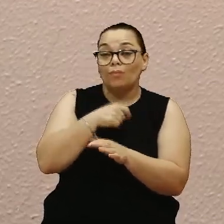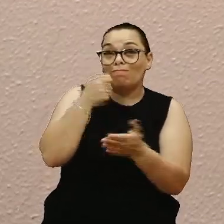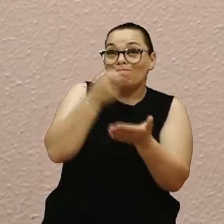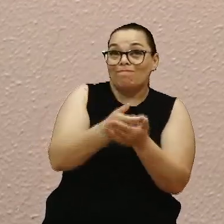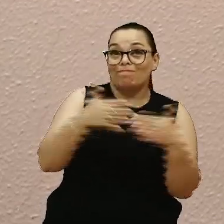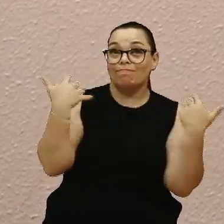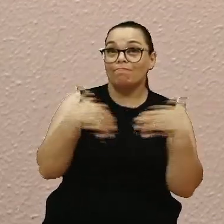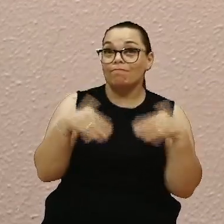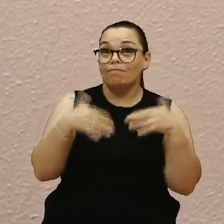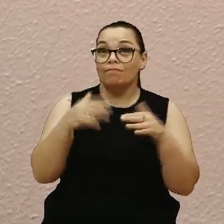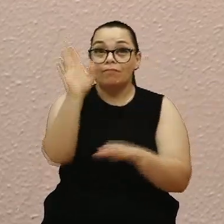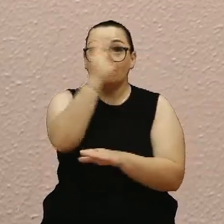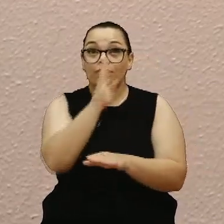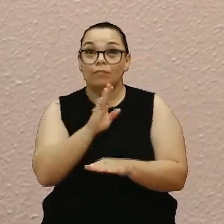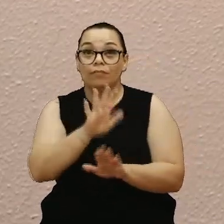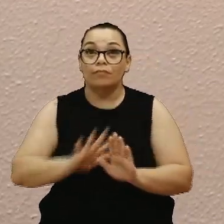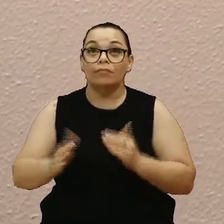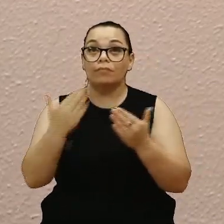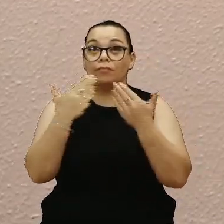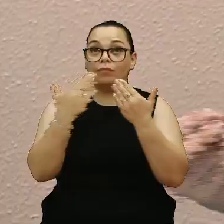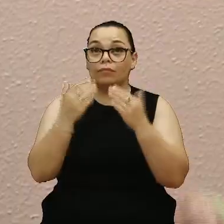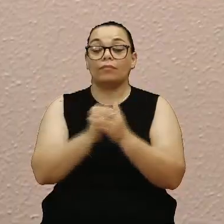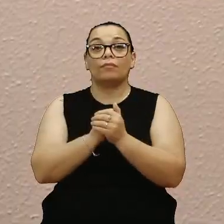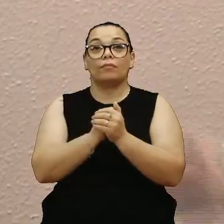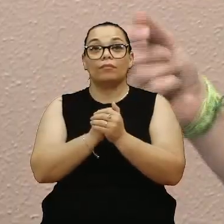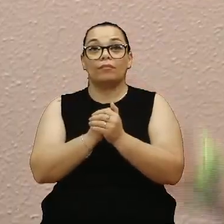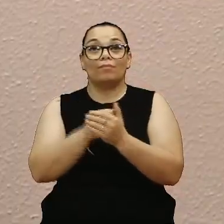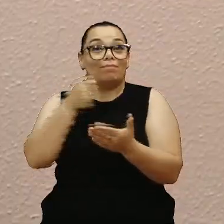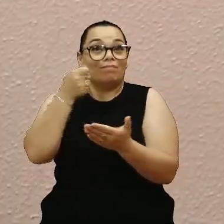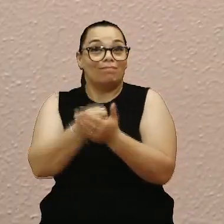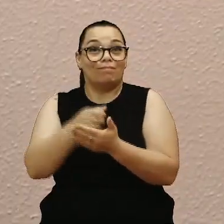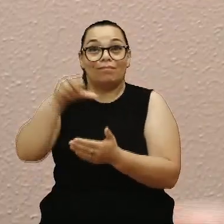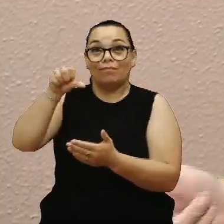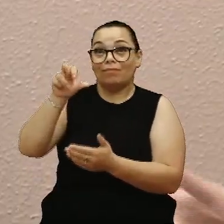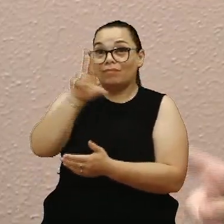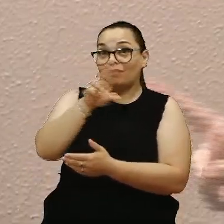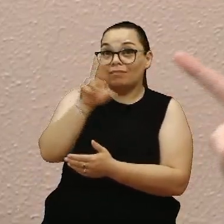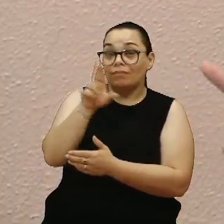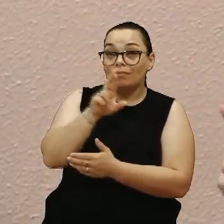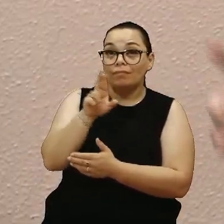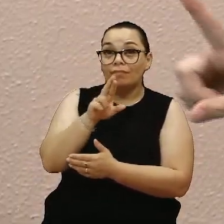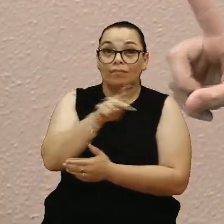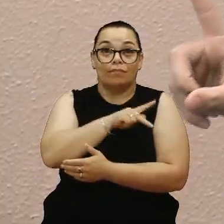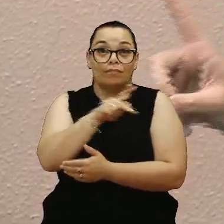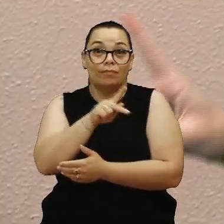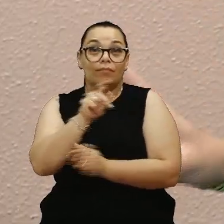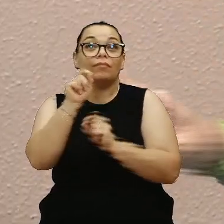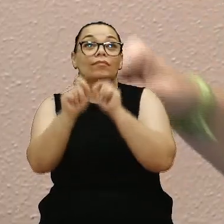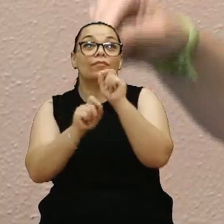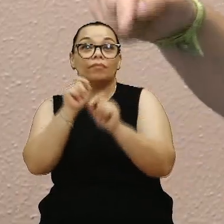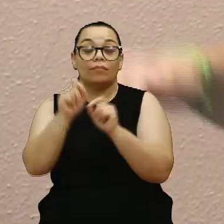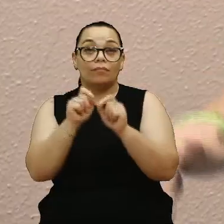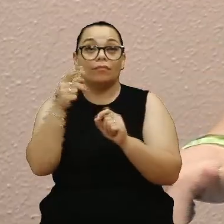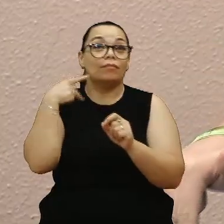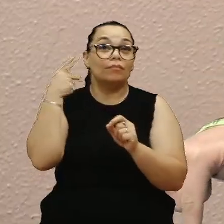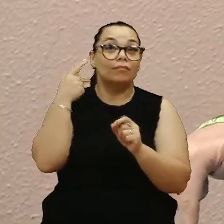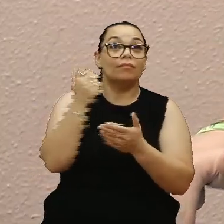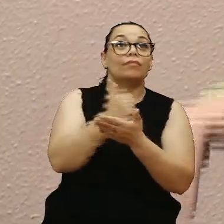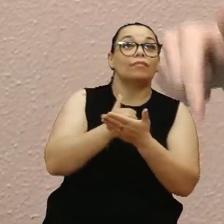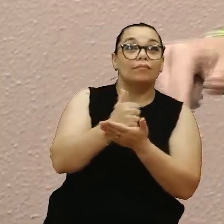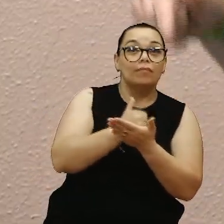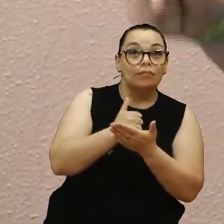passagens mais caras do Brasil. Quando nós dizemos que a passagem vai para R$9, senhor presidente, aí eu ouvi de vereadores da